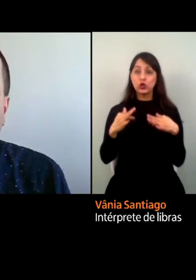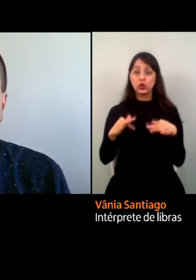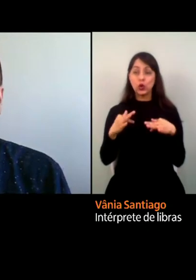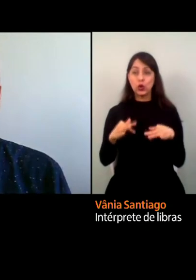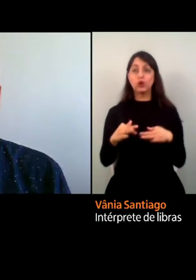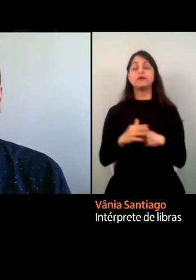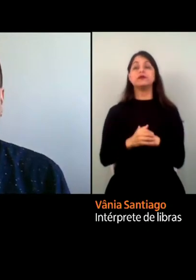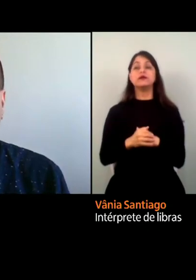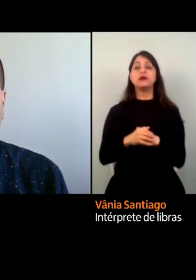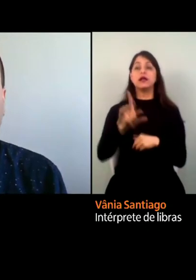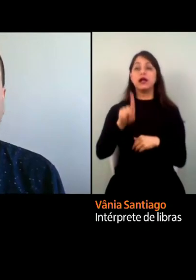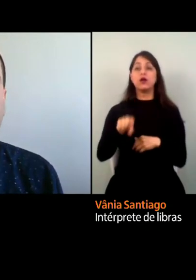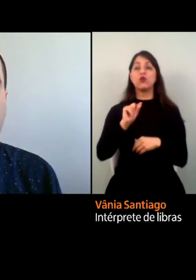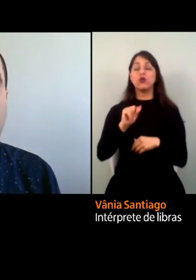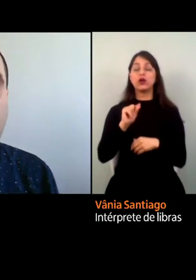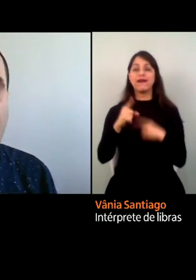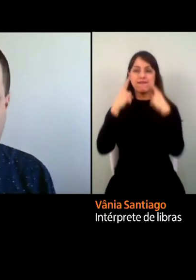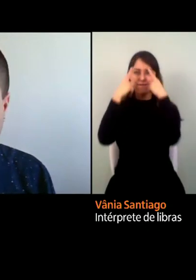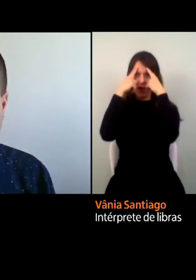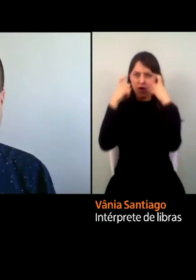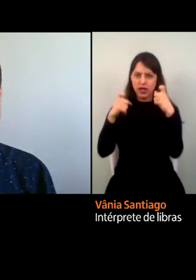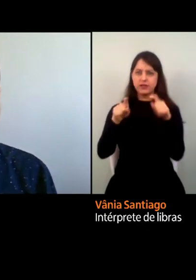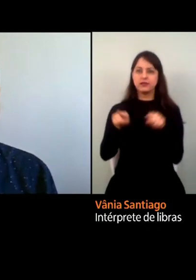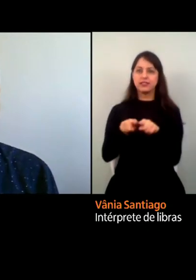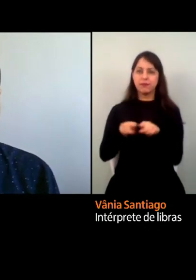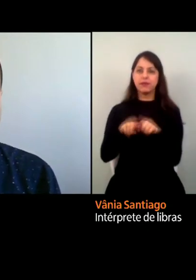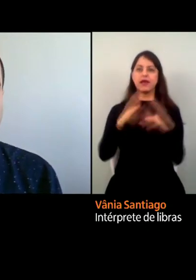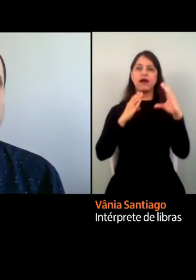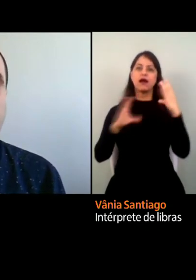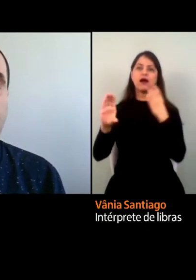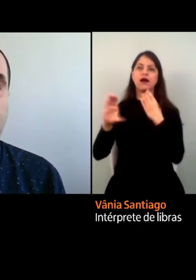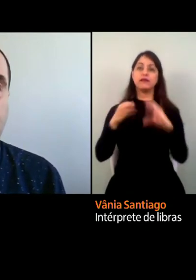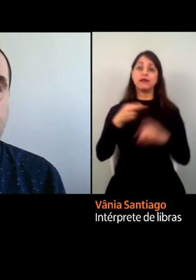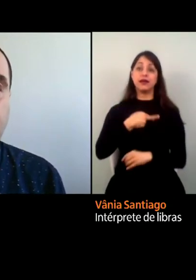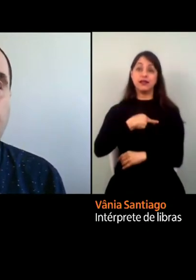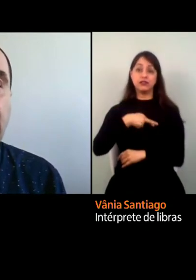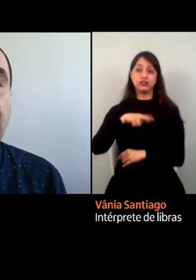e com cânticos religiosos populares.